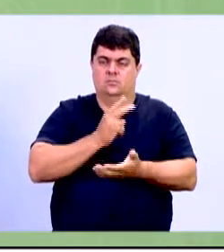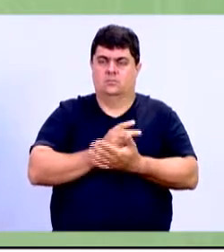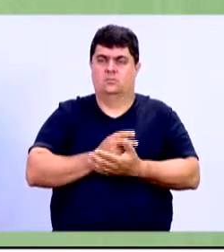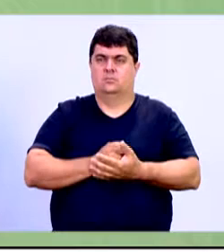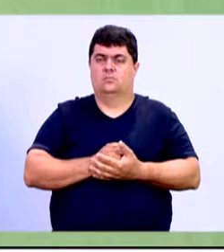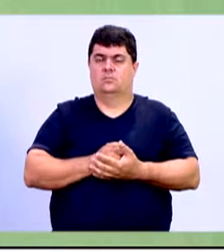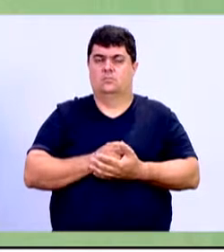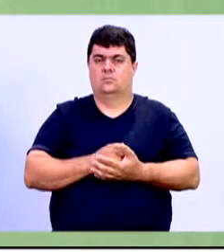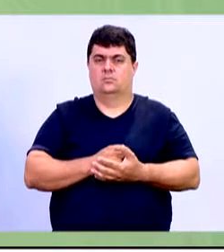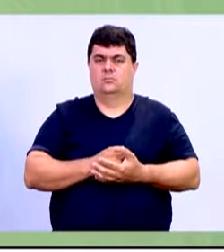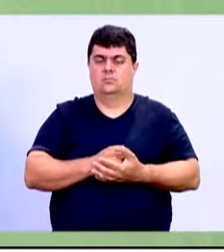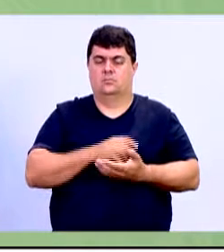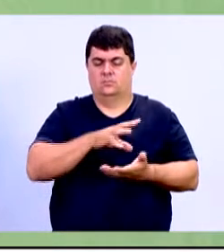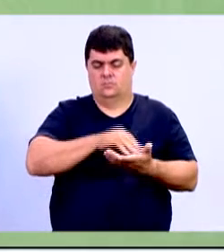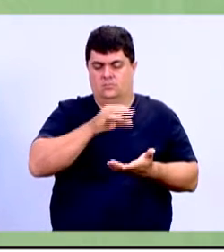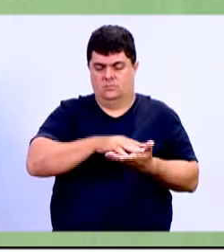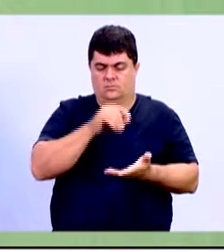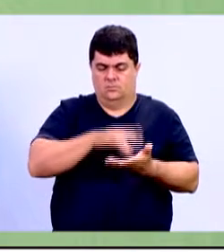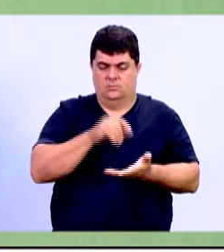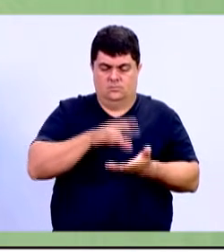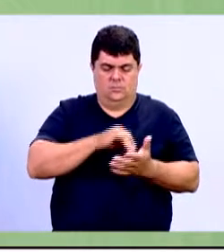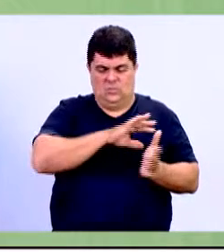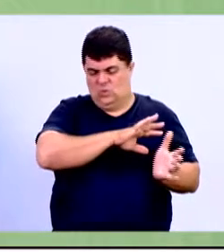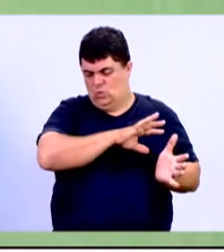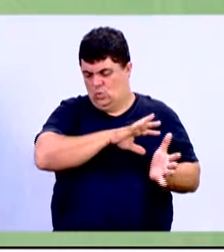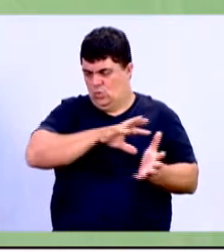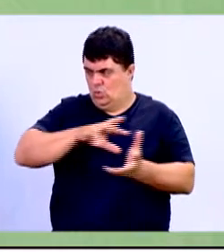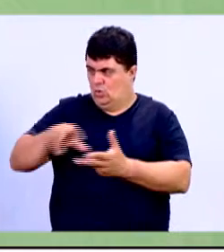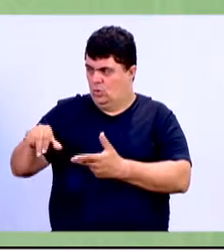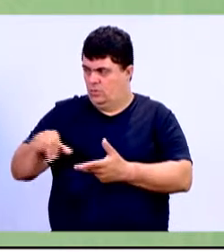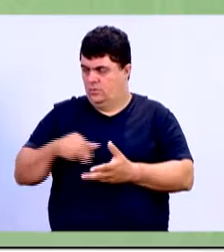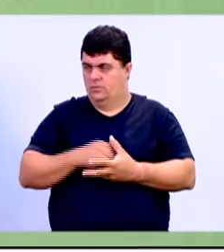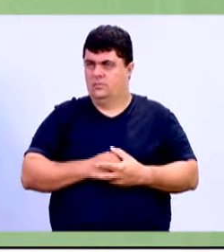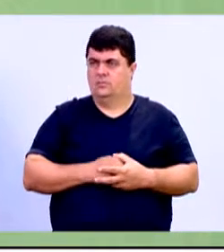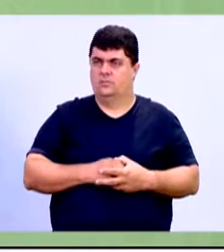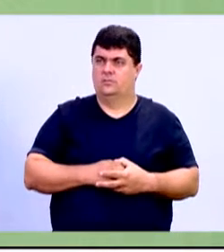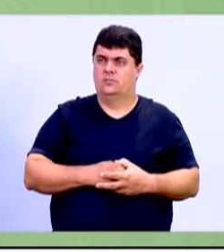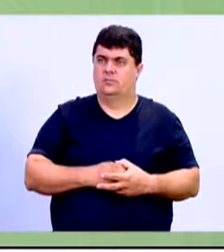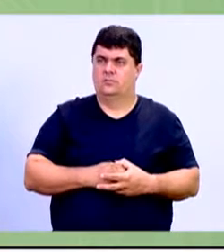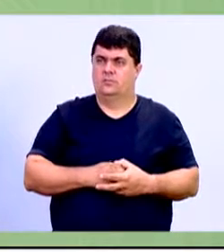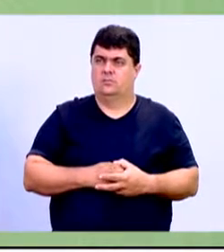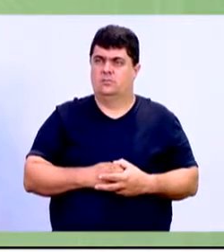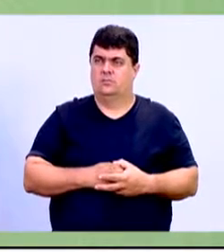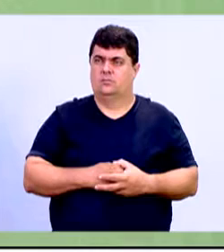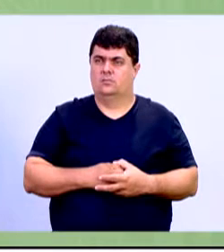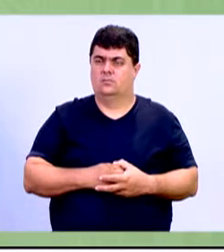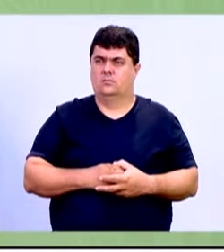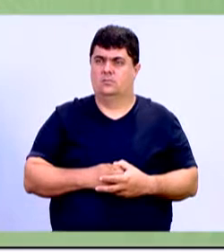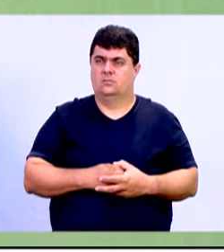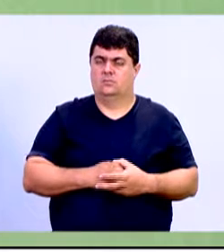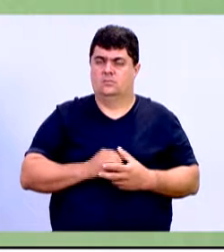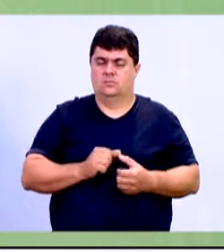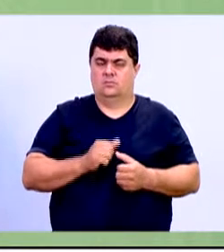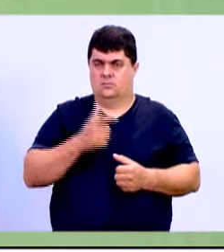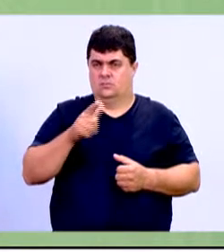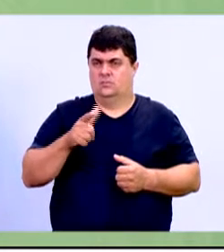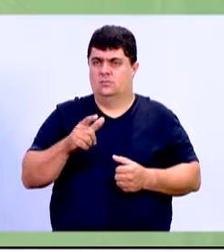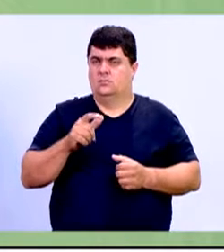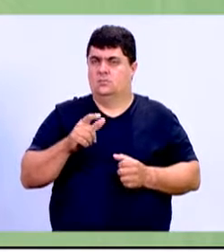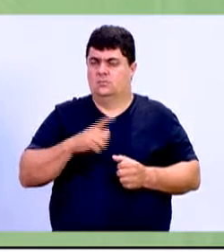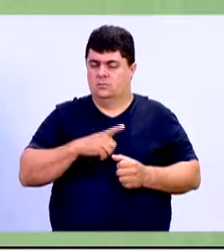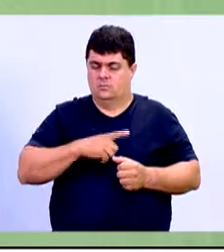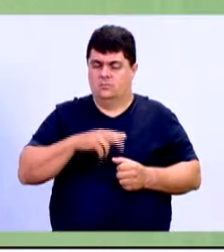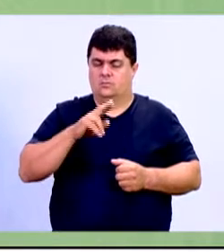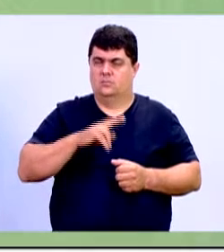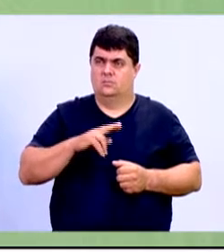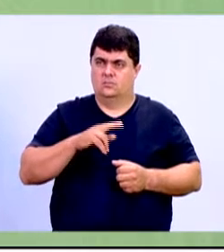baixados imagens simultâneas em todas as máquinas, tá? Nas 8, certo? E poderia ser até mais. E ela funciona, esse